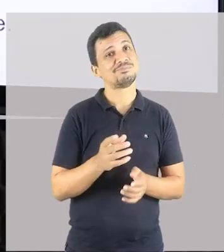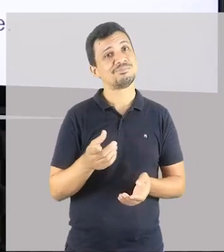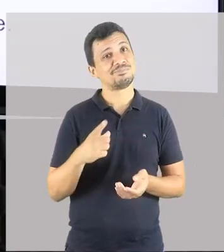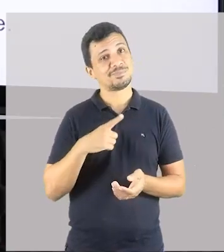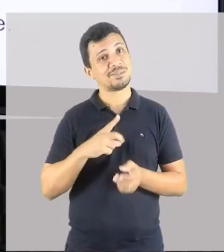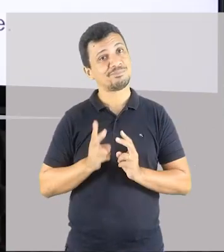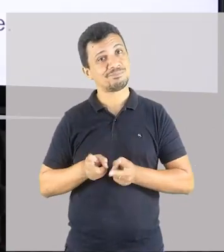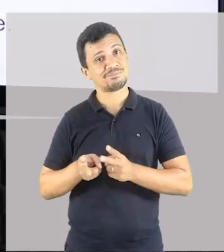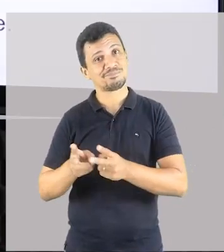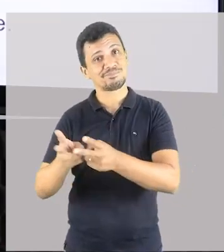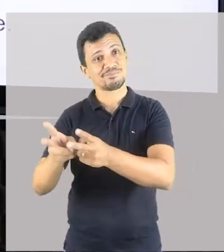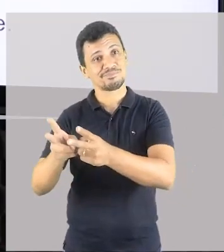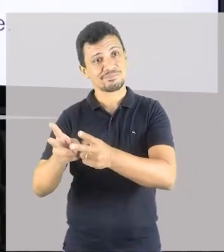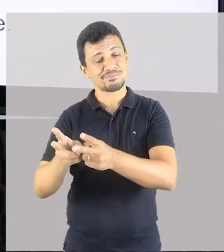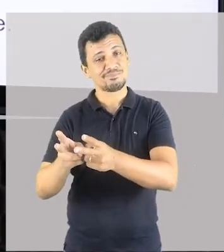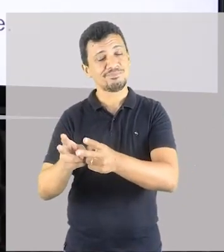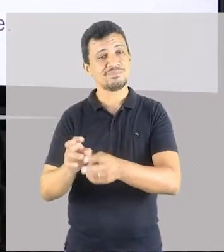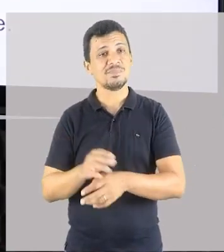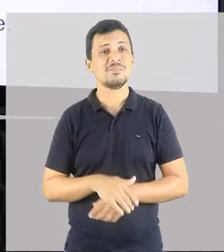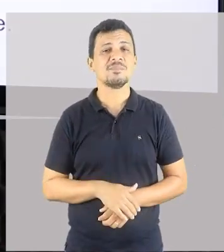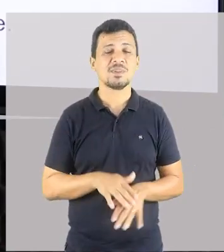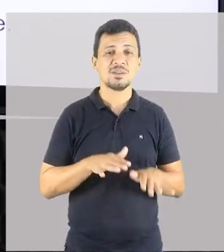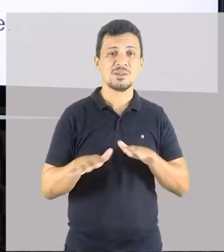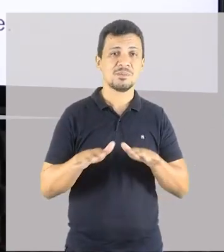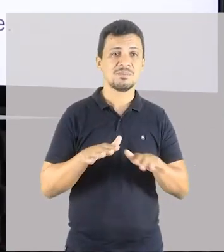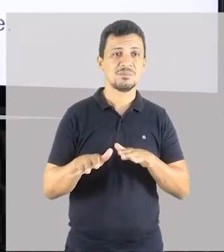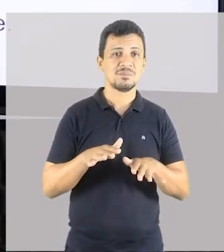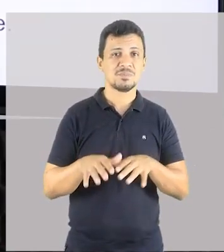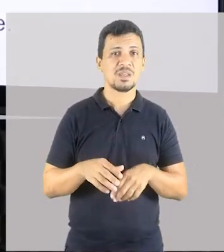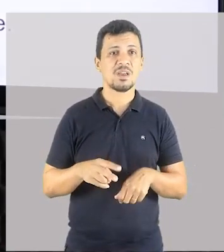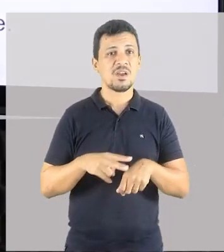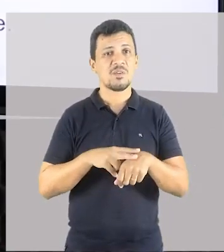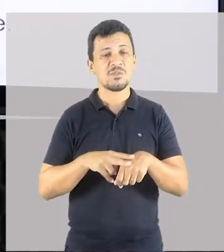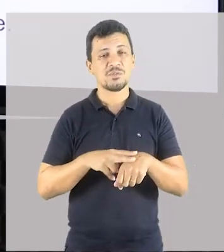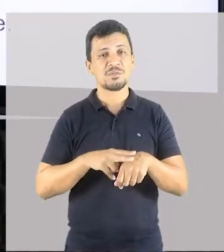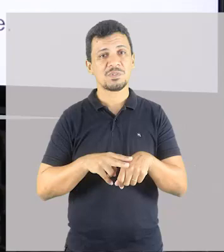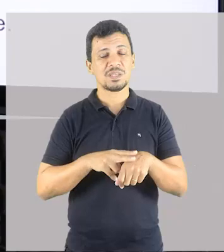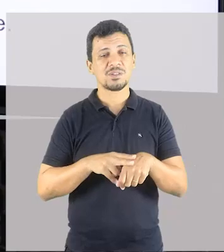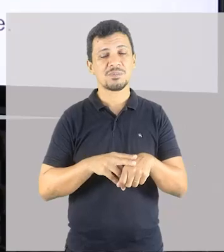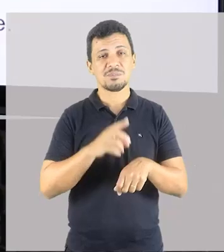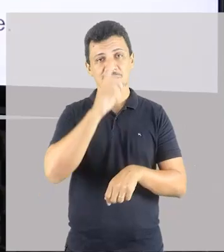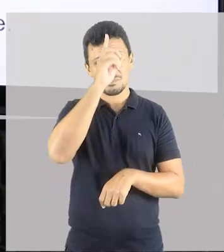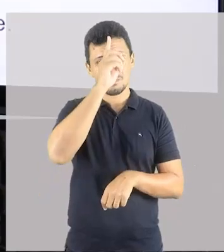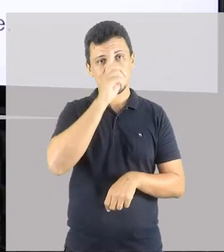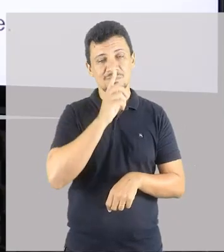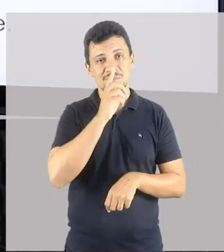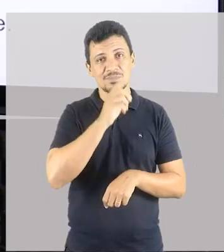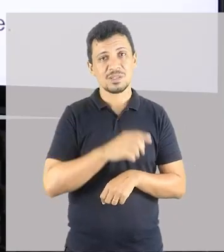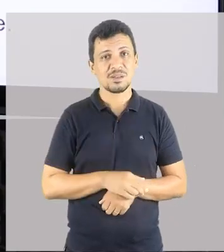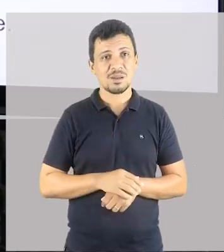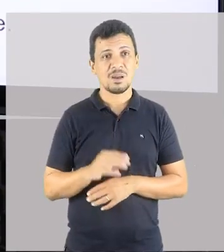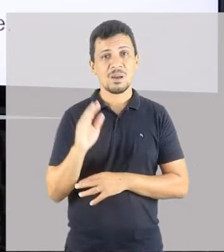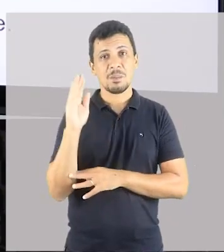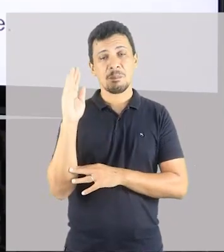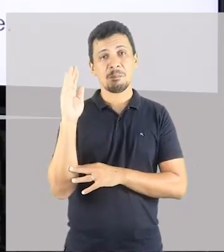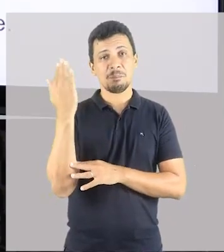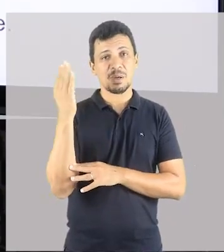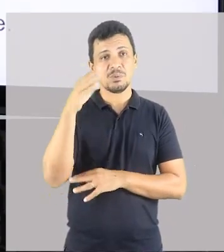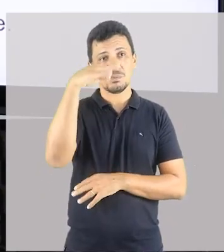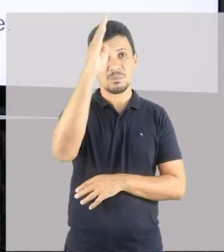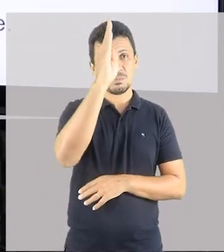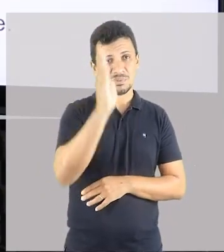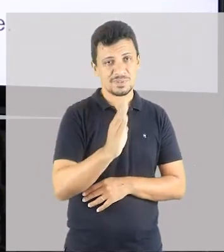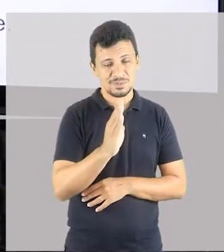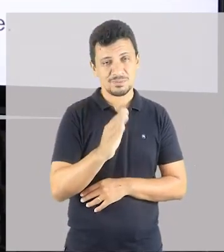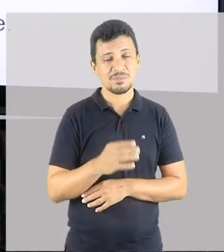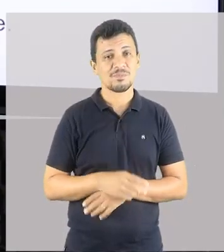que tínhamos aí, eu vou já comentar esses movimentos, né, o verde, amarelo e o ANCA, e os anárquicos, né, o pau-brasil e a antropofagia,